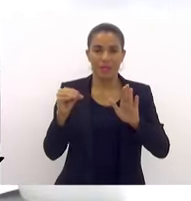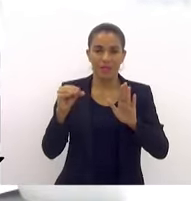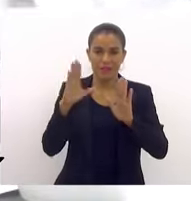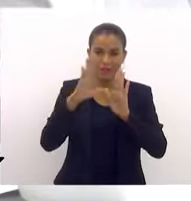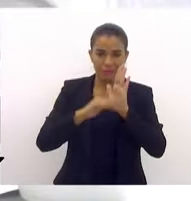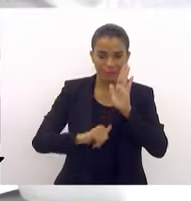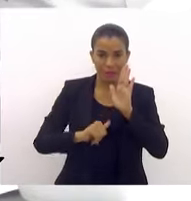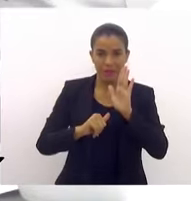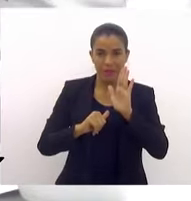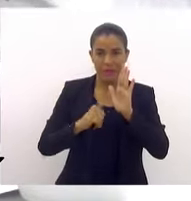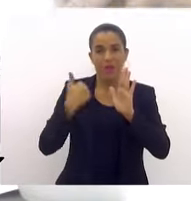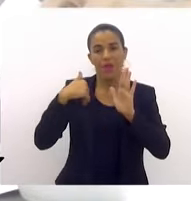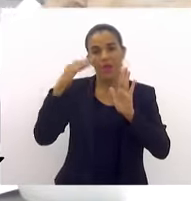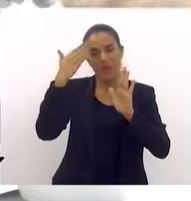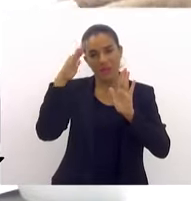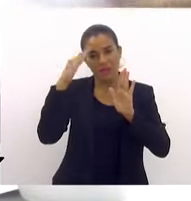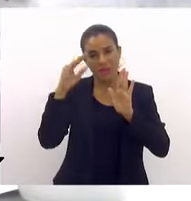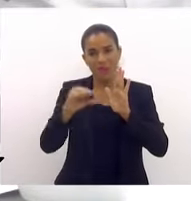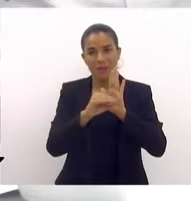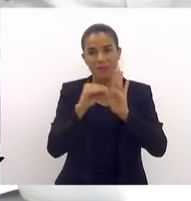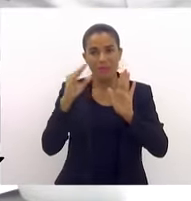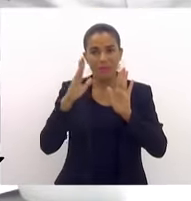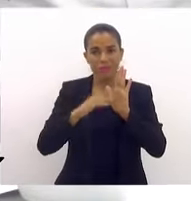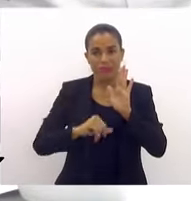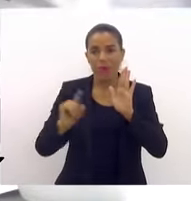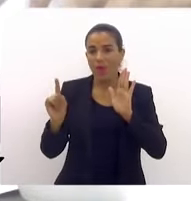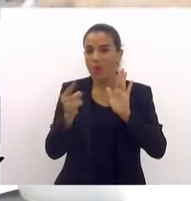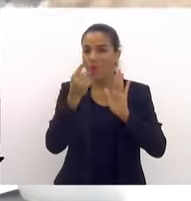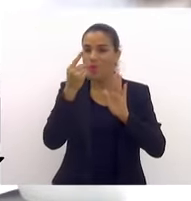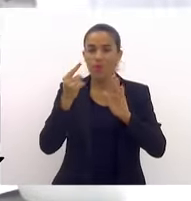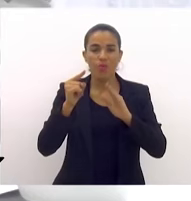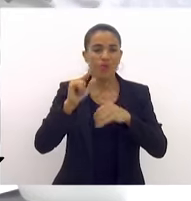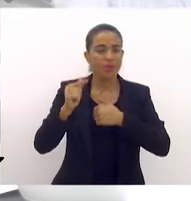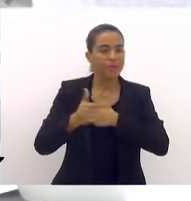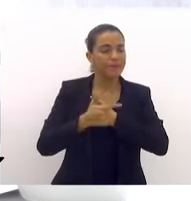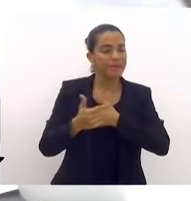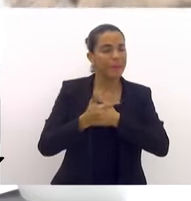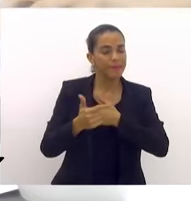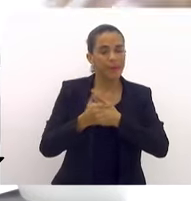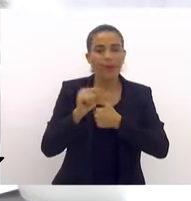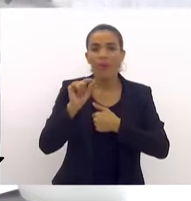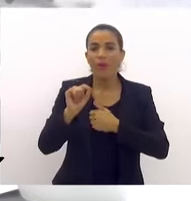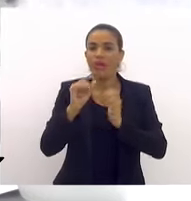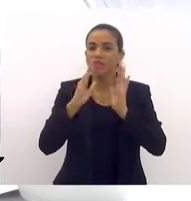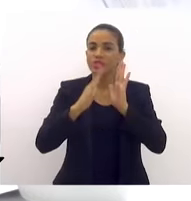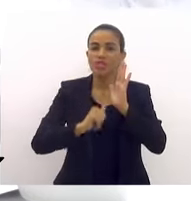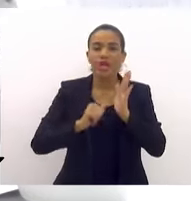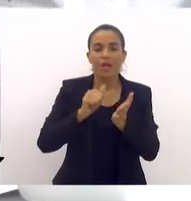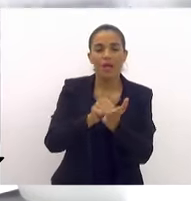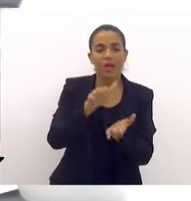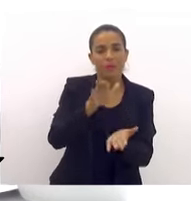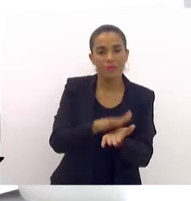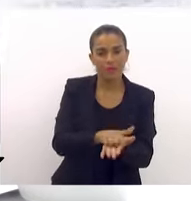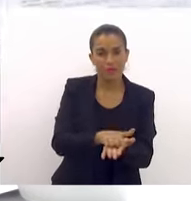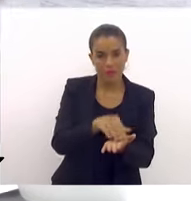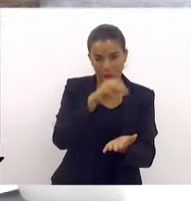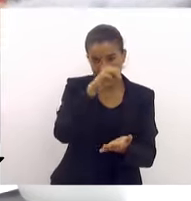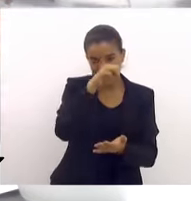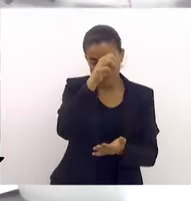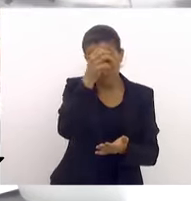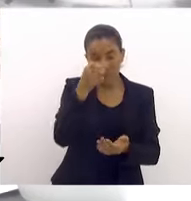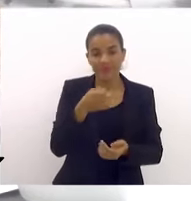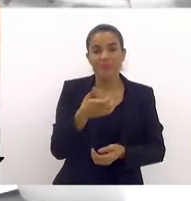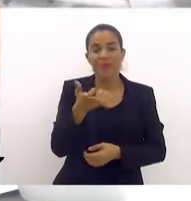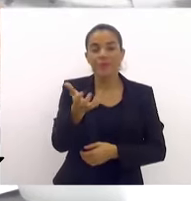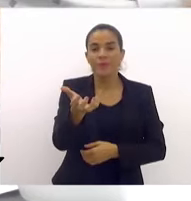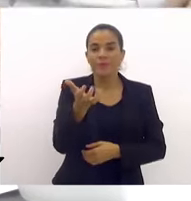Eu entendi que a emenda supressiva, a única coisa que ela faz... é retirar a multa. Eu